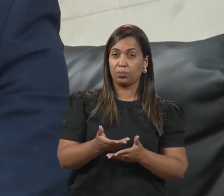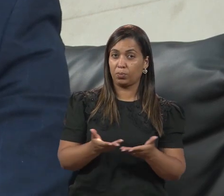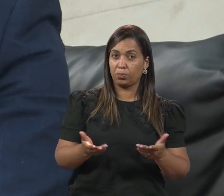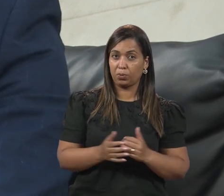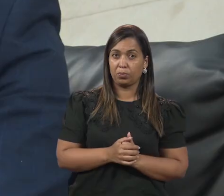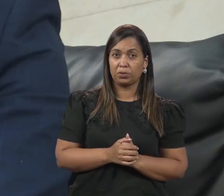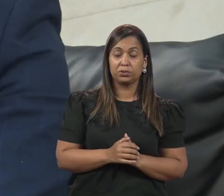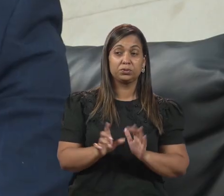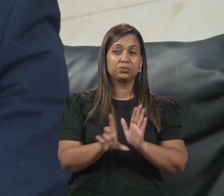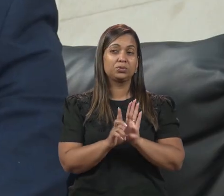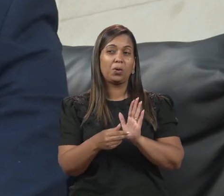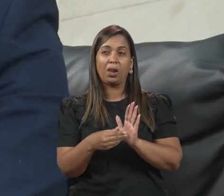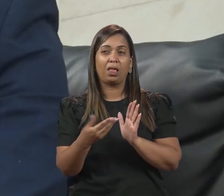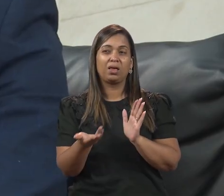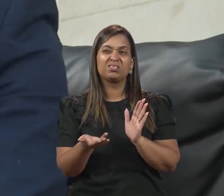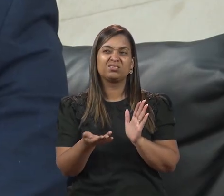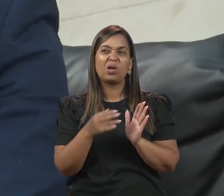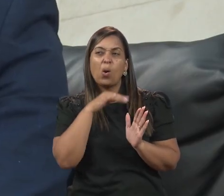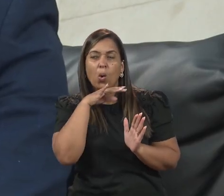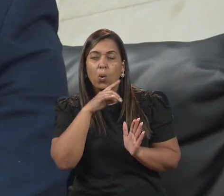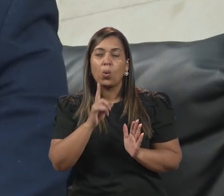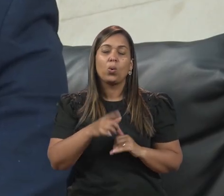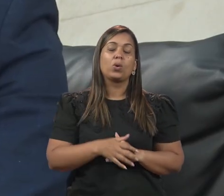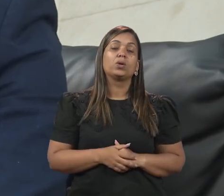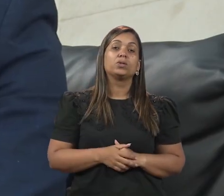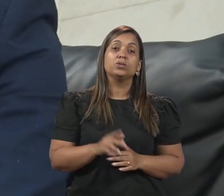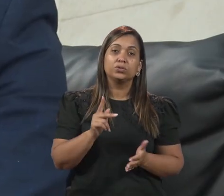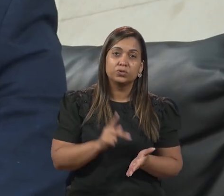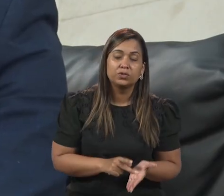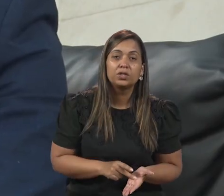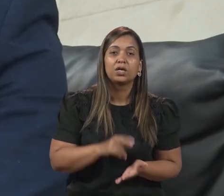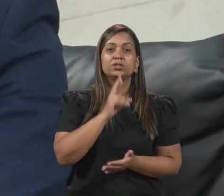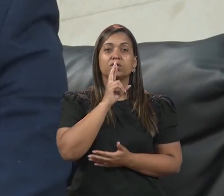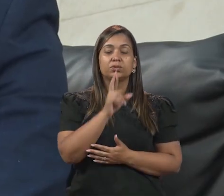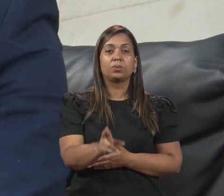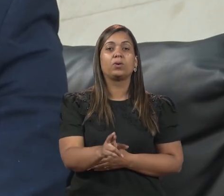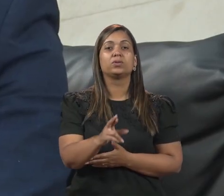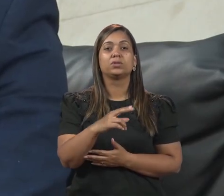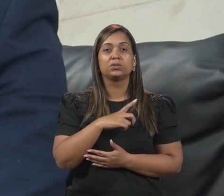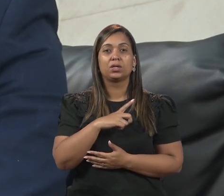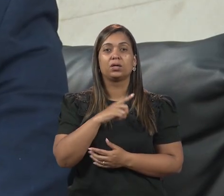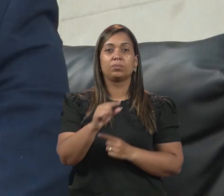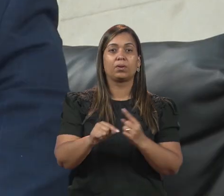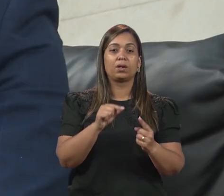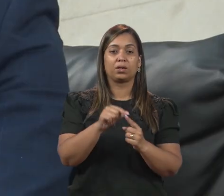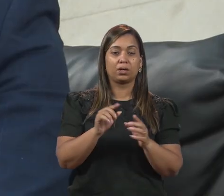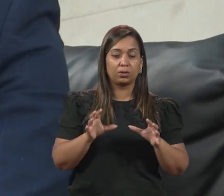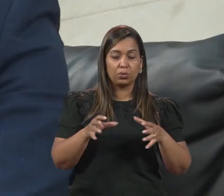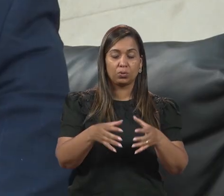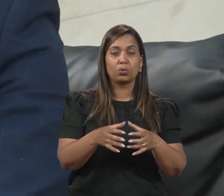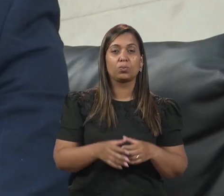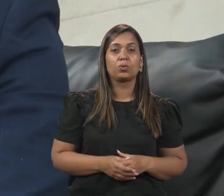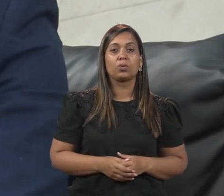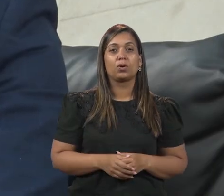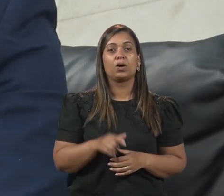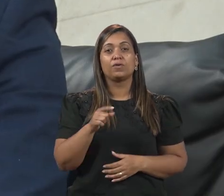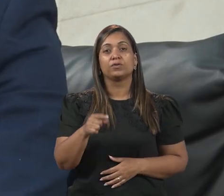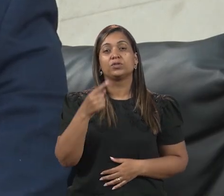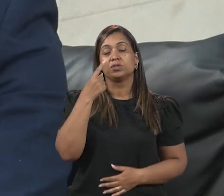que não são leis ineficazes, mas que de fato trazem resultados para aquele público-alvo. Quando